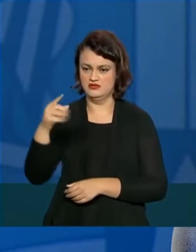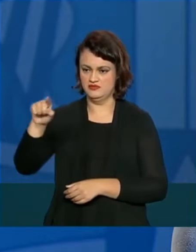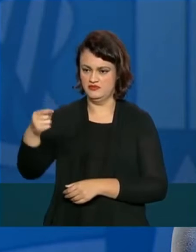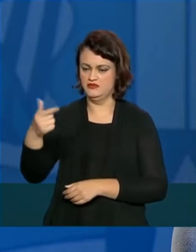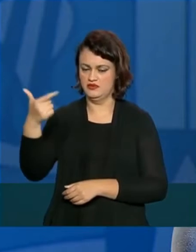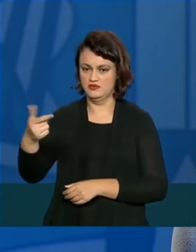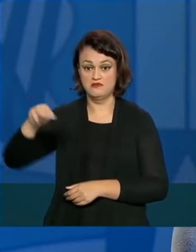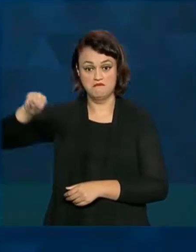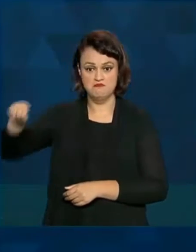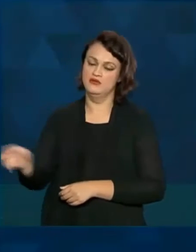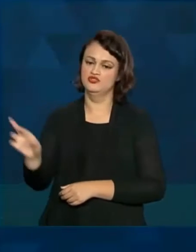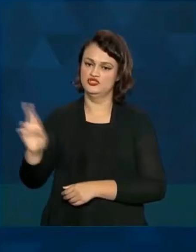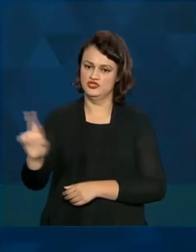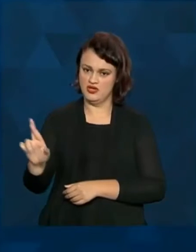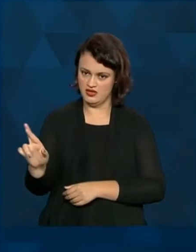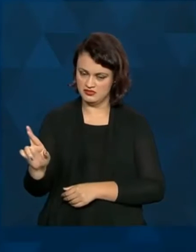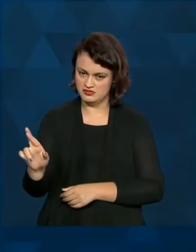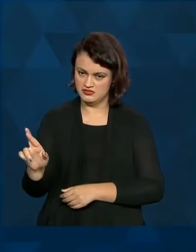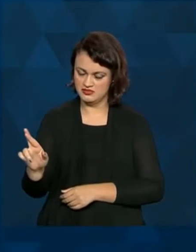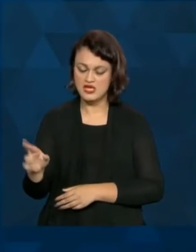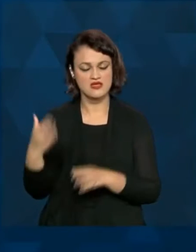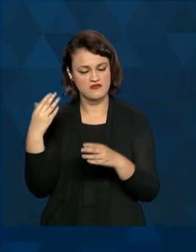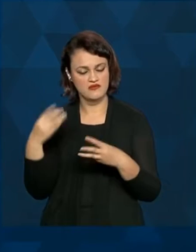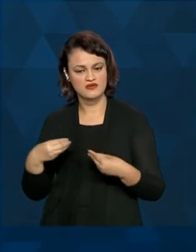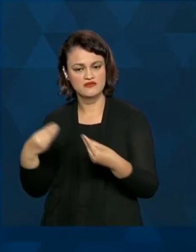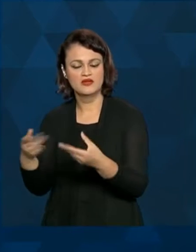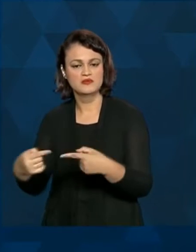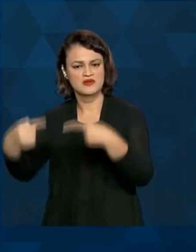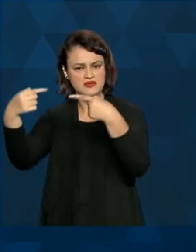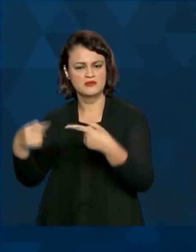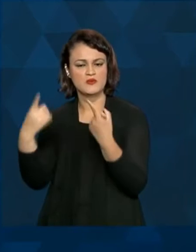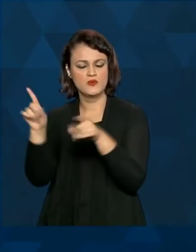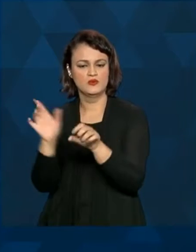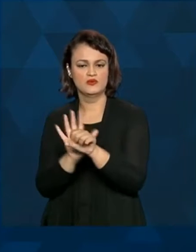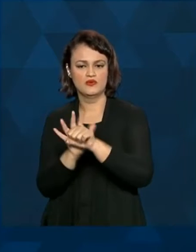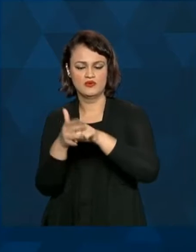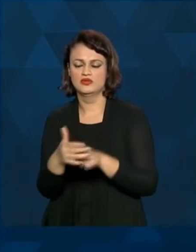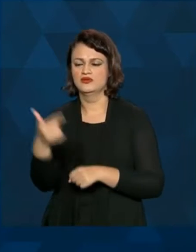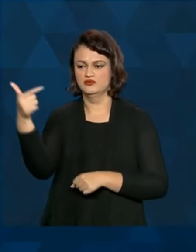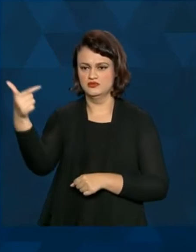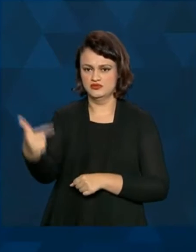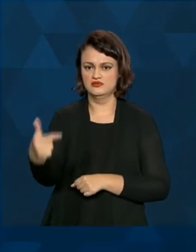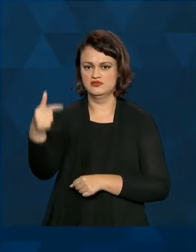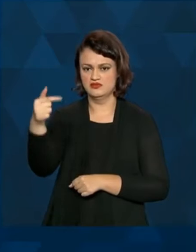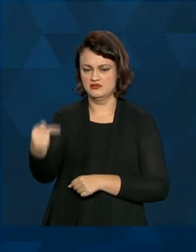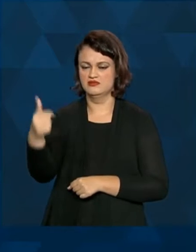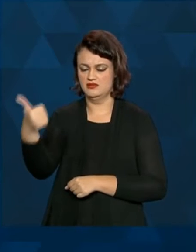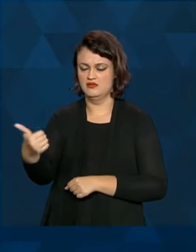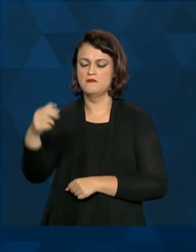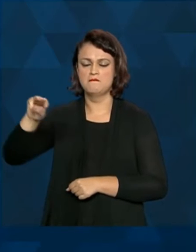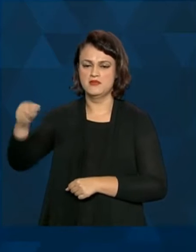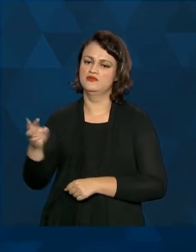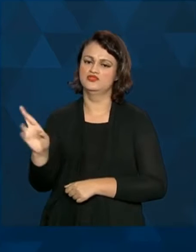603,2 milhões de reais e recebeu, exclusivos para enfrentamento à Covid, 291 milhões de